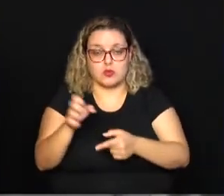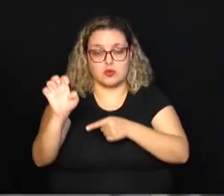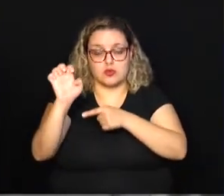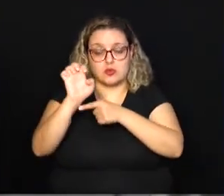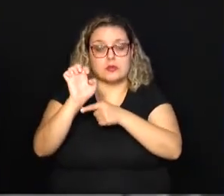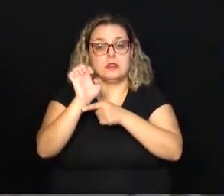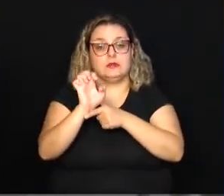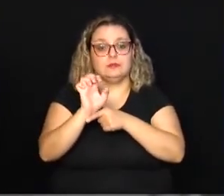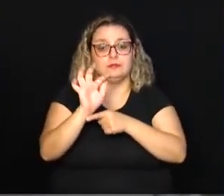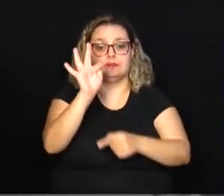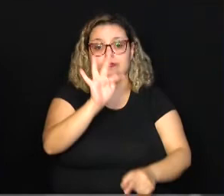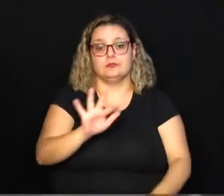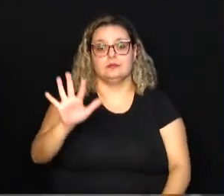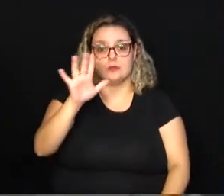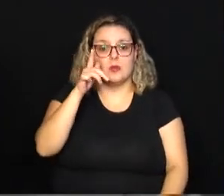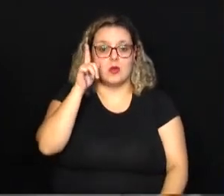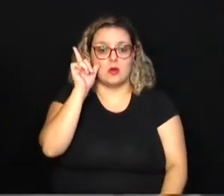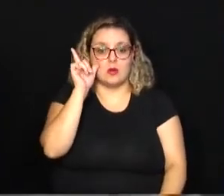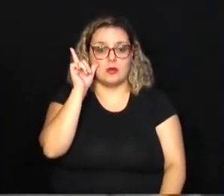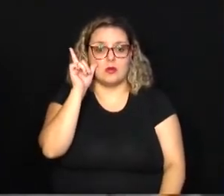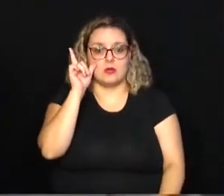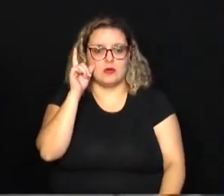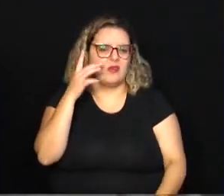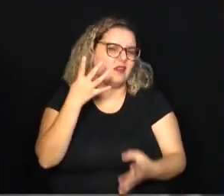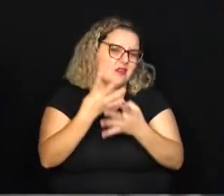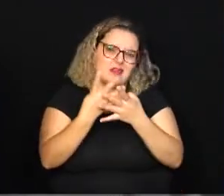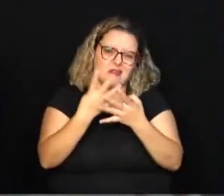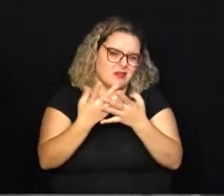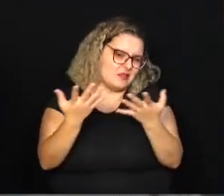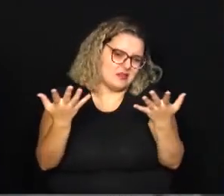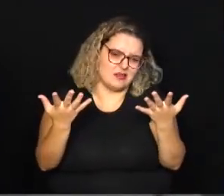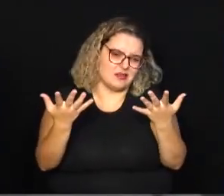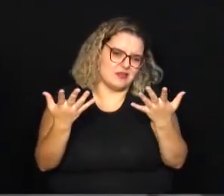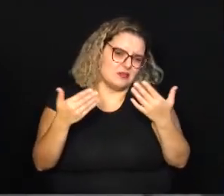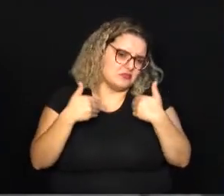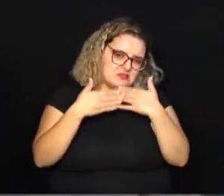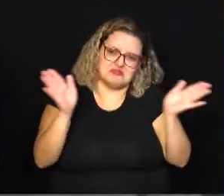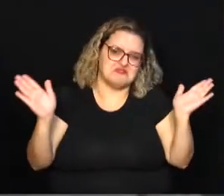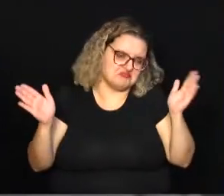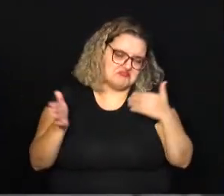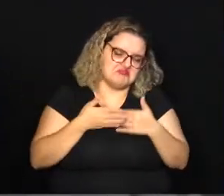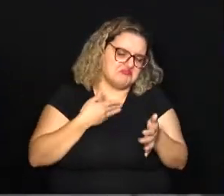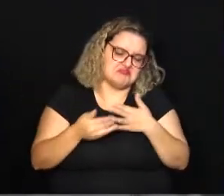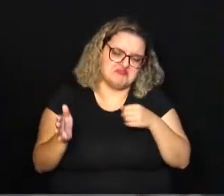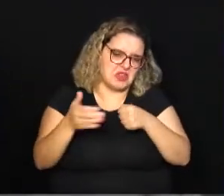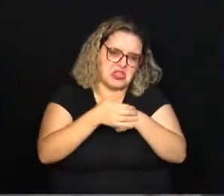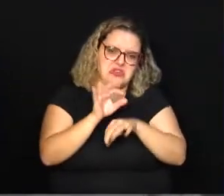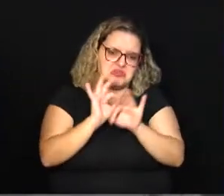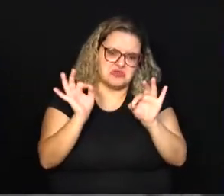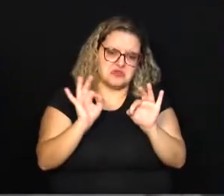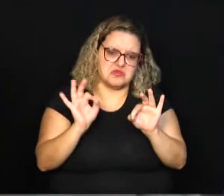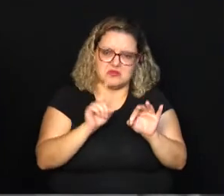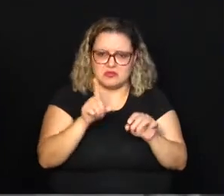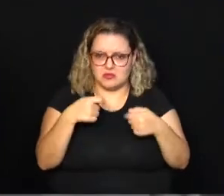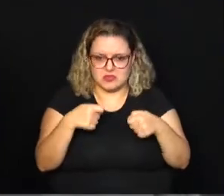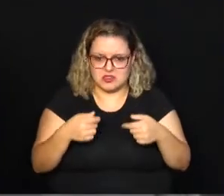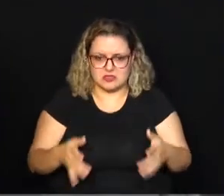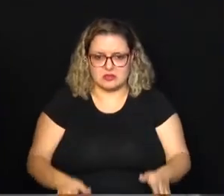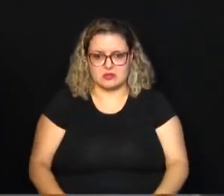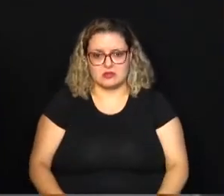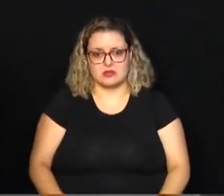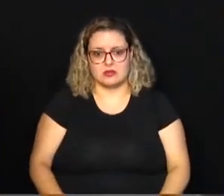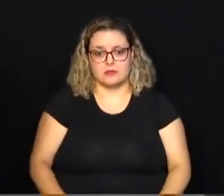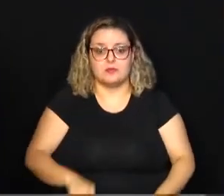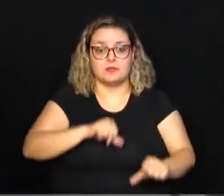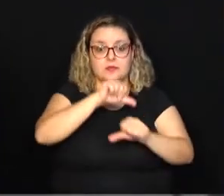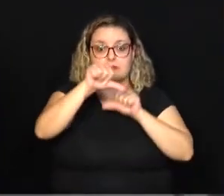Da federação, ontem eu tive que fazer, vou confessar para vocês, porque aqui é jogo aberto mesmo, não tenho que esconder, nem preciso. Eu tive que